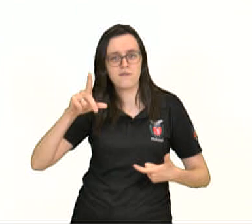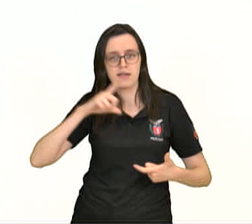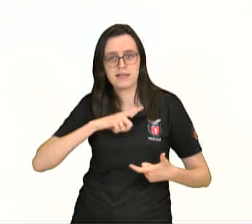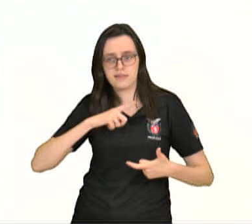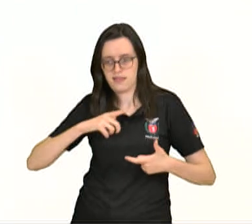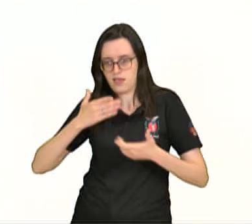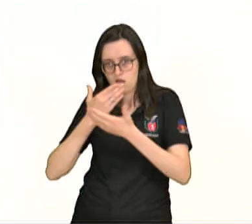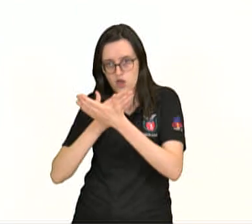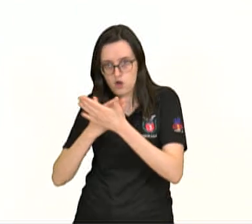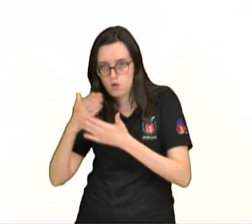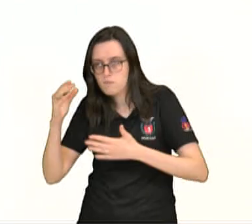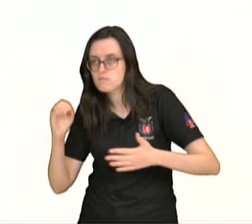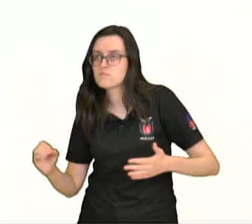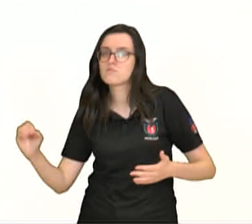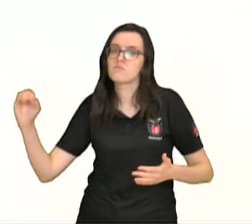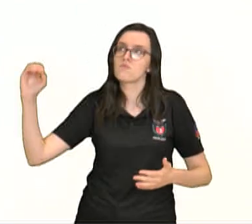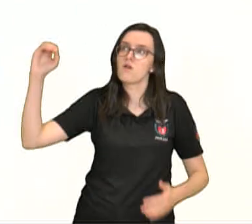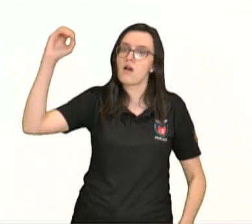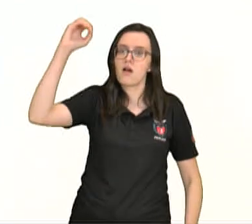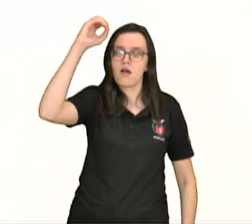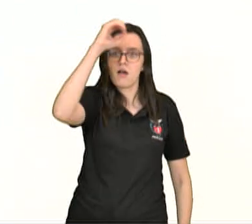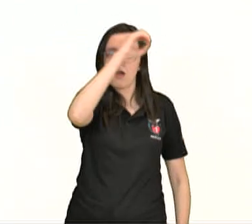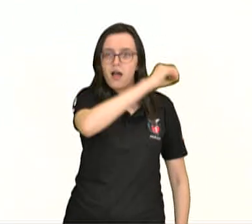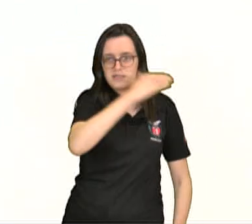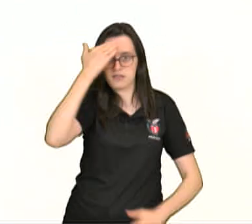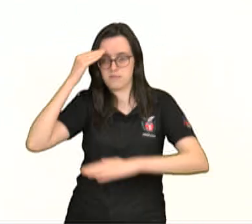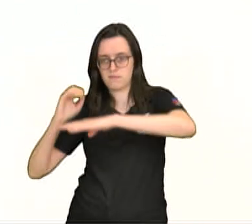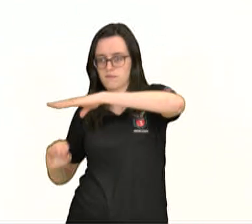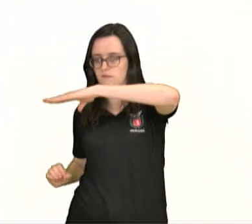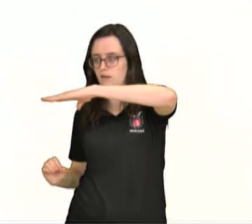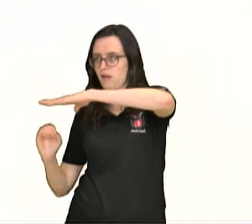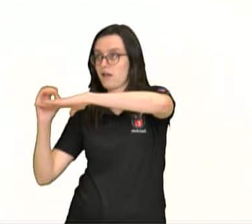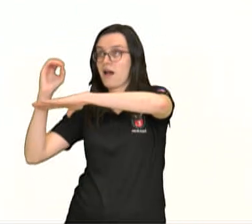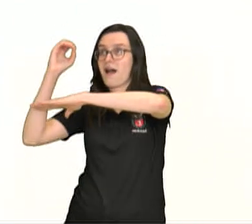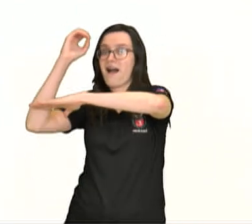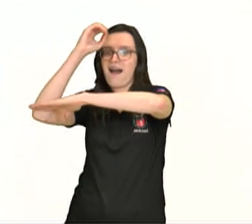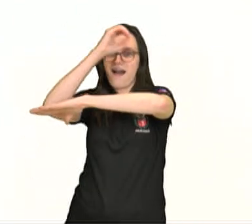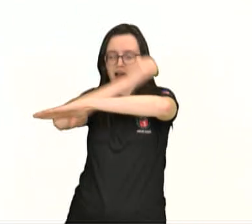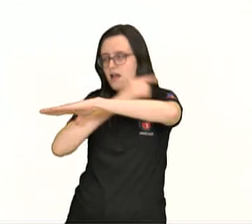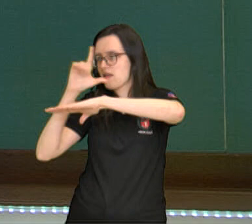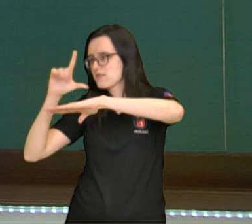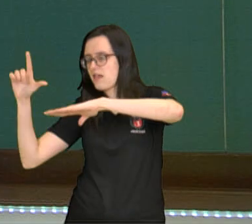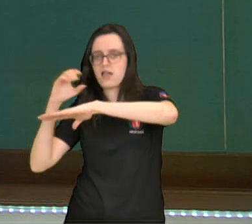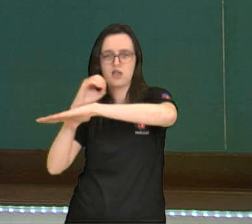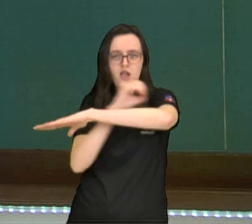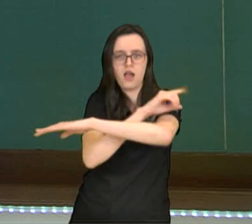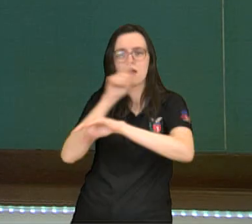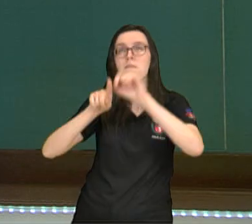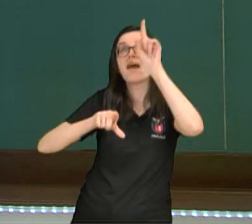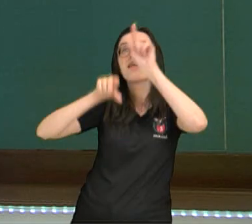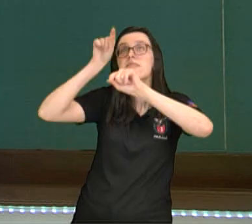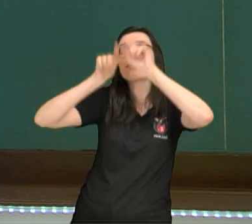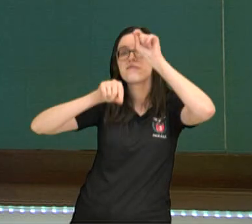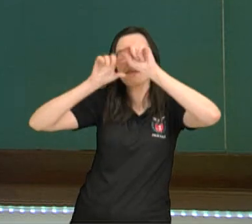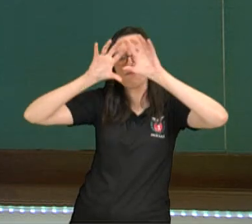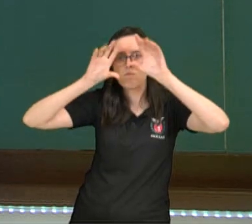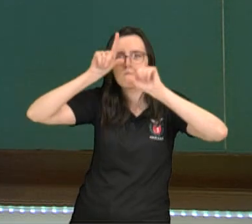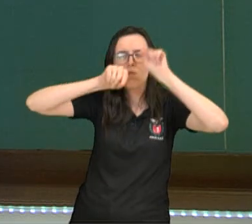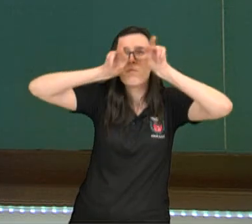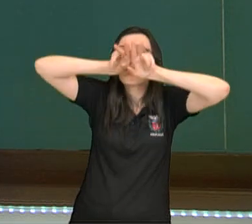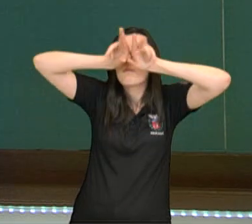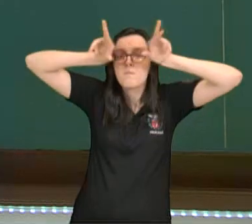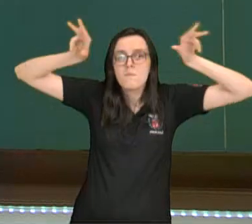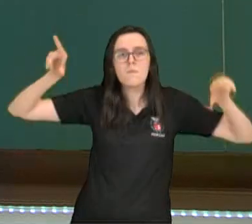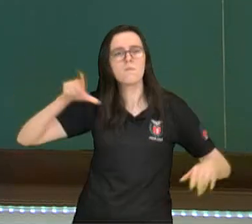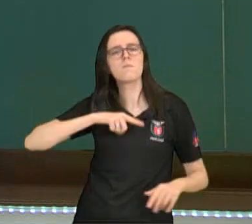nascente, nascem no leste e se põe no oeste. E estrelas e constelações. Então, aqui está a imagem,